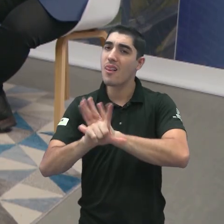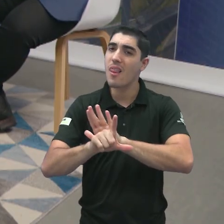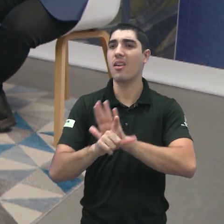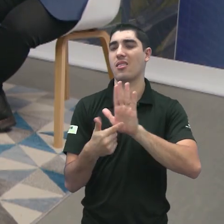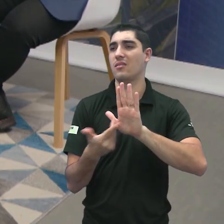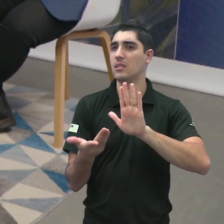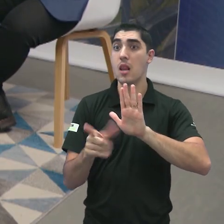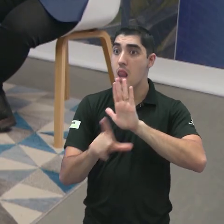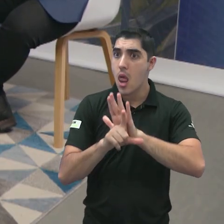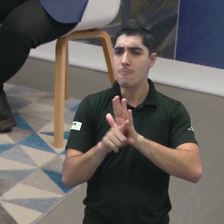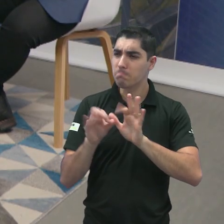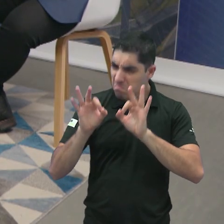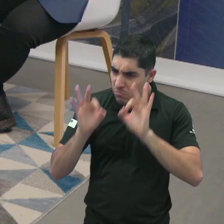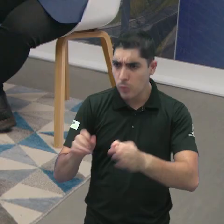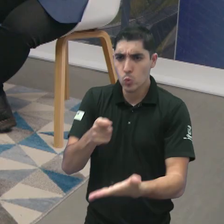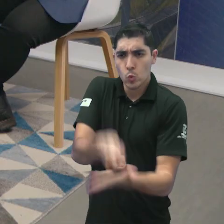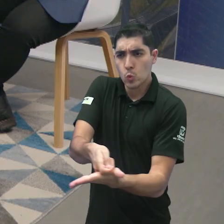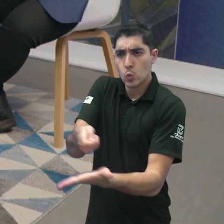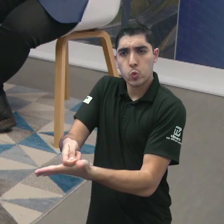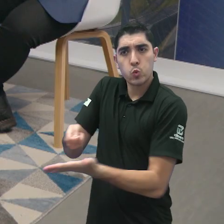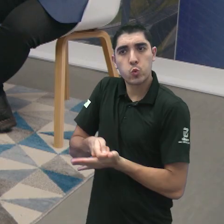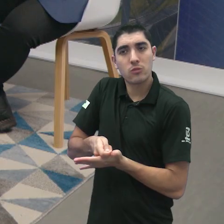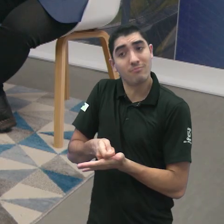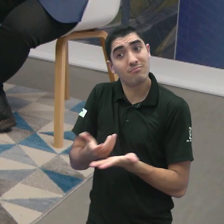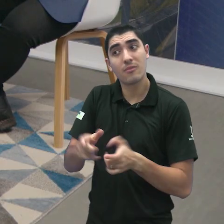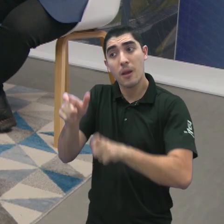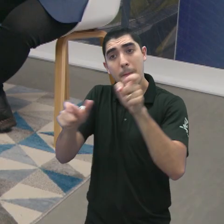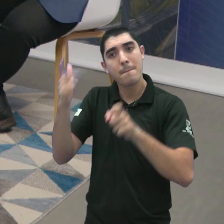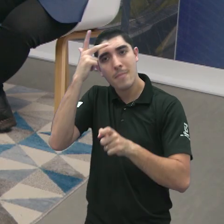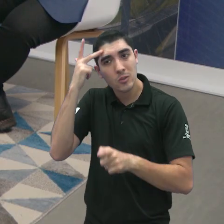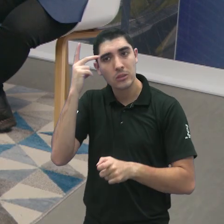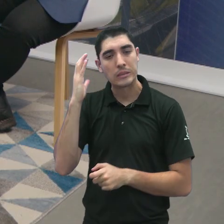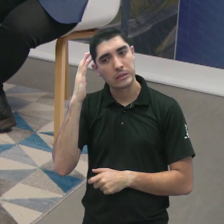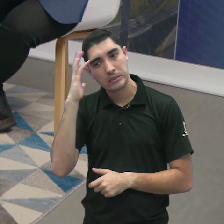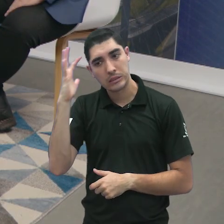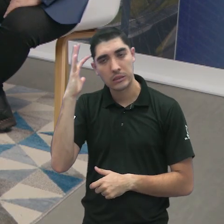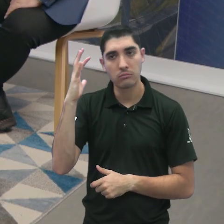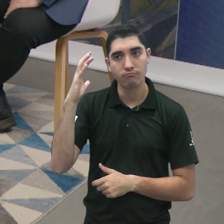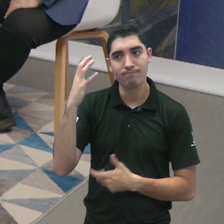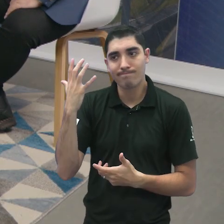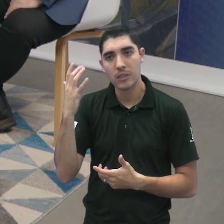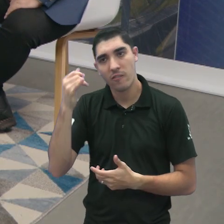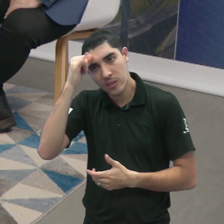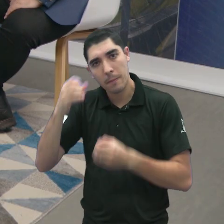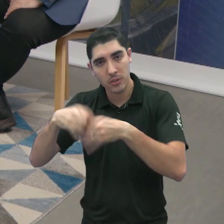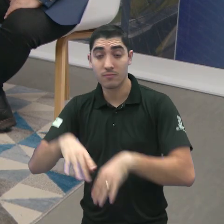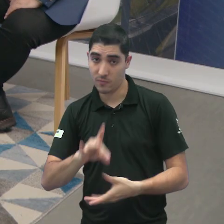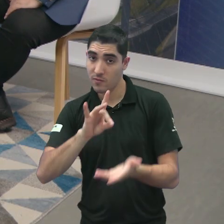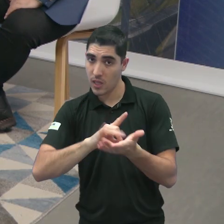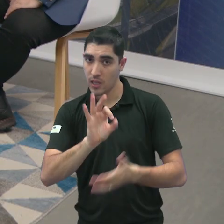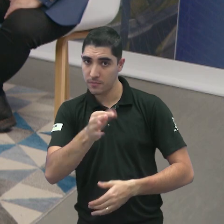que realmente funcionam, né, de uma forma que não traga tanto prejuízo para quem utiliza, né? Realmente, Rafa, é isso